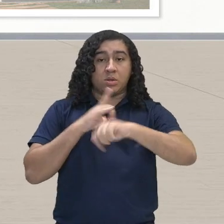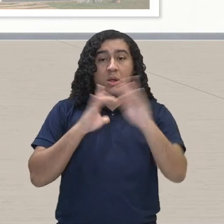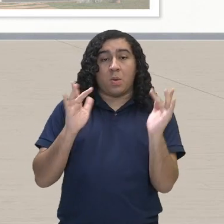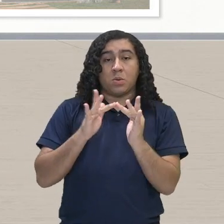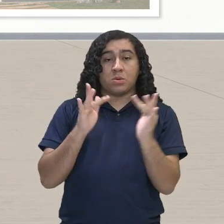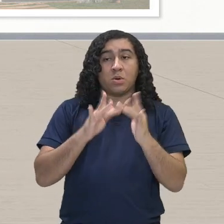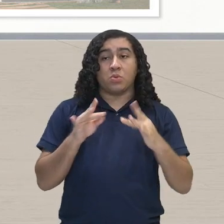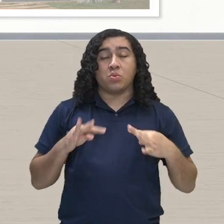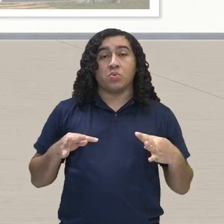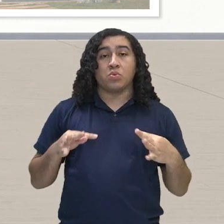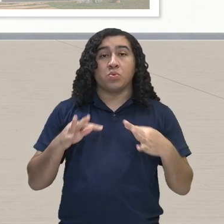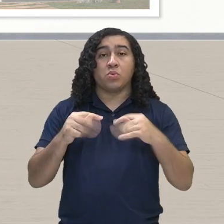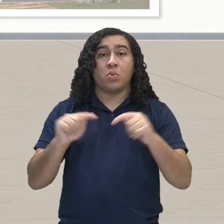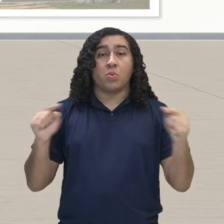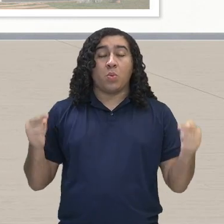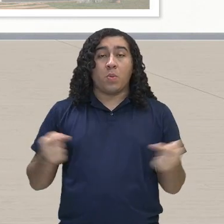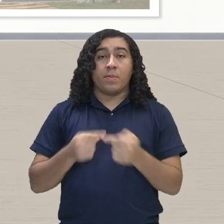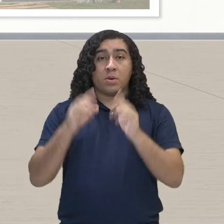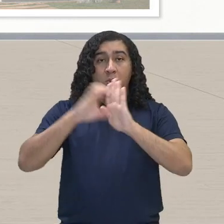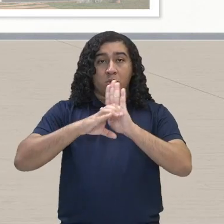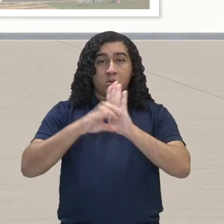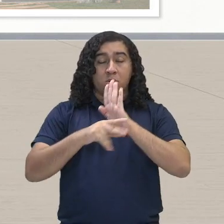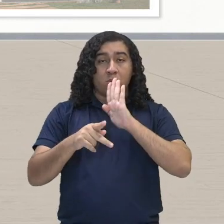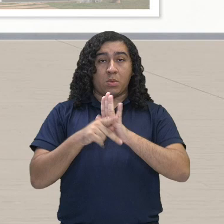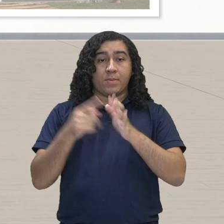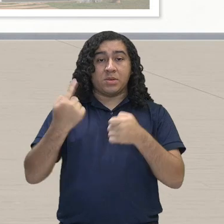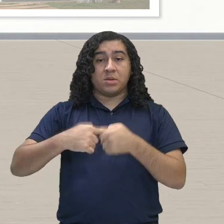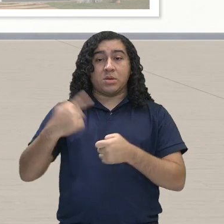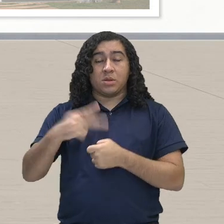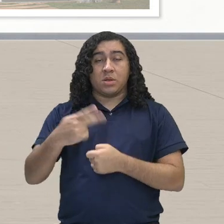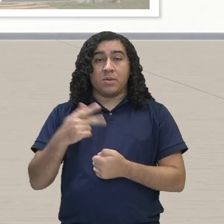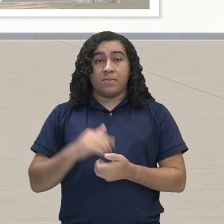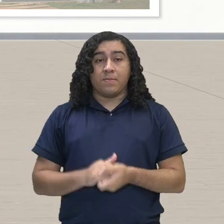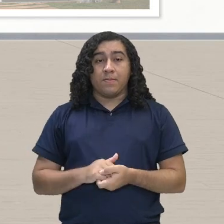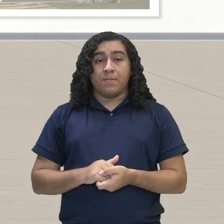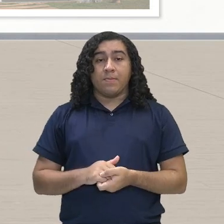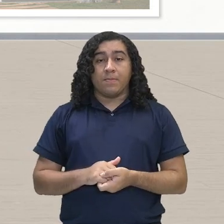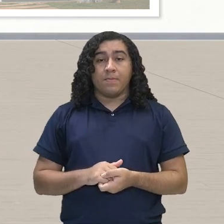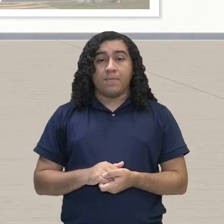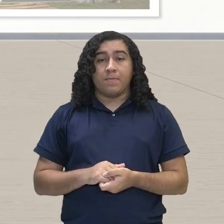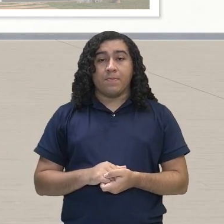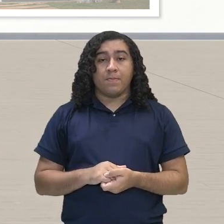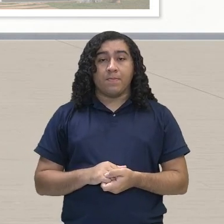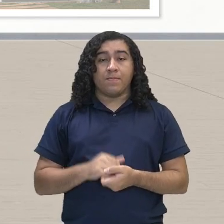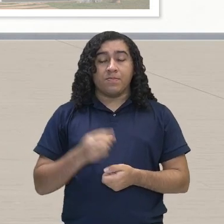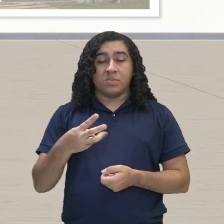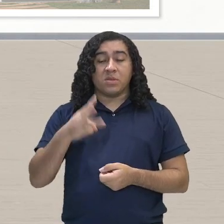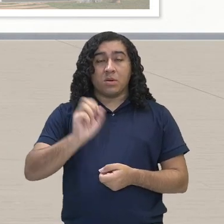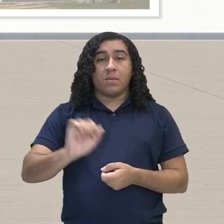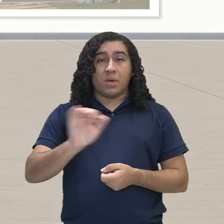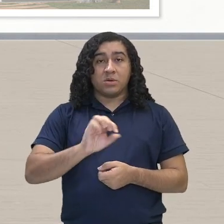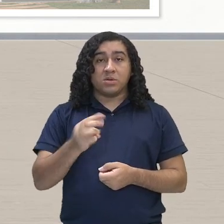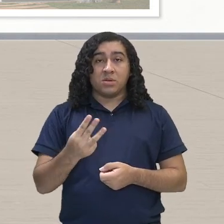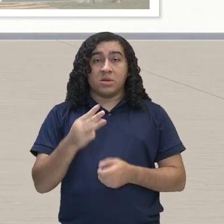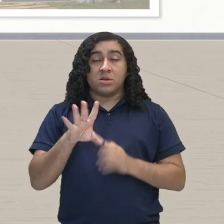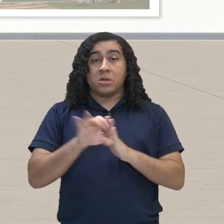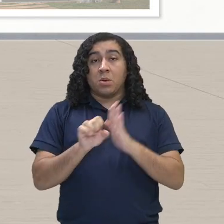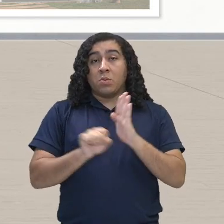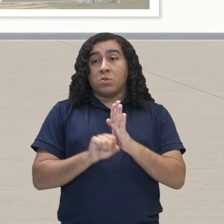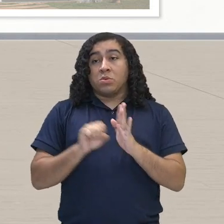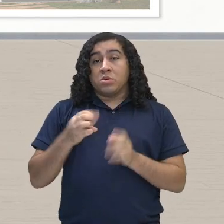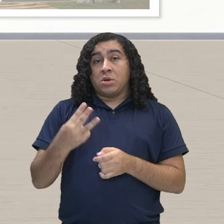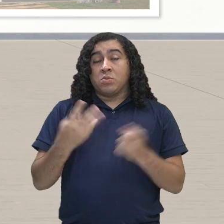conjunto arquitetônico da cidade de Brasília. Então, 3 imagens, 3 símbolos, 3 maneiras